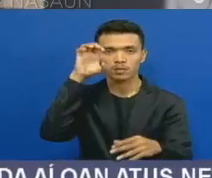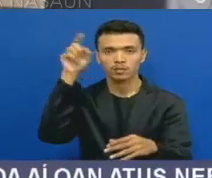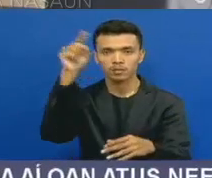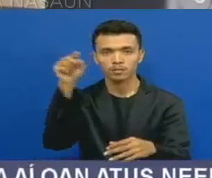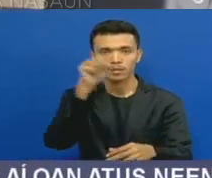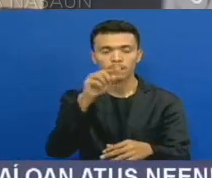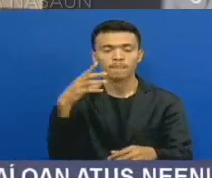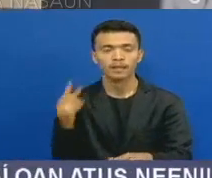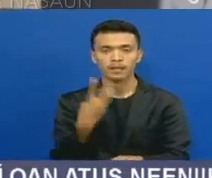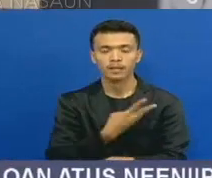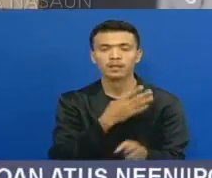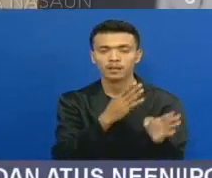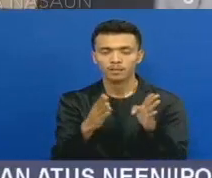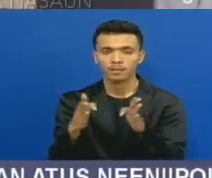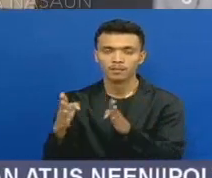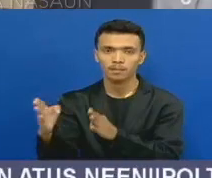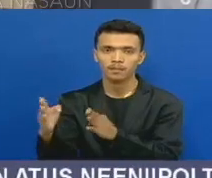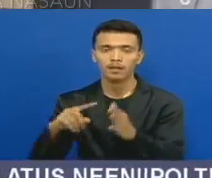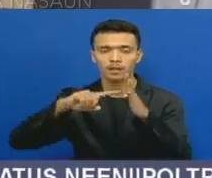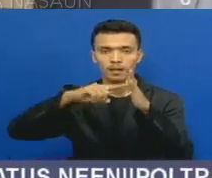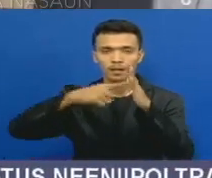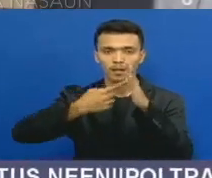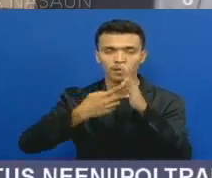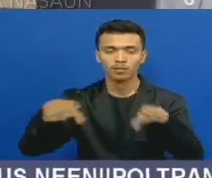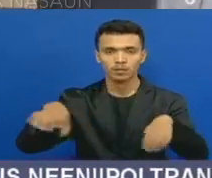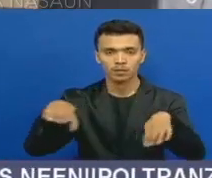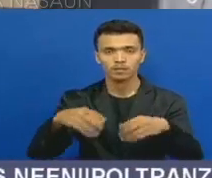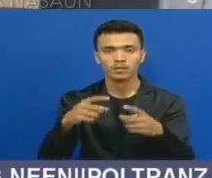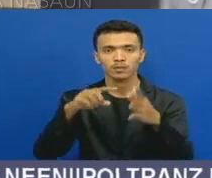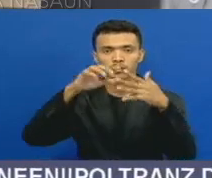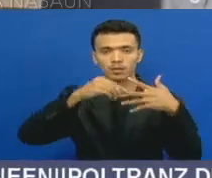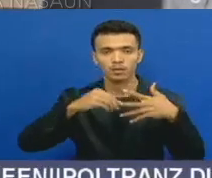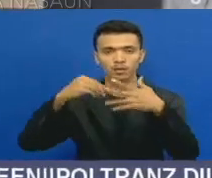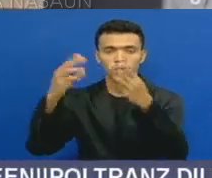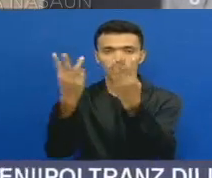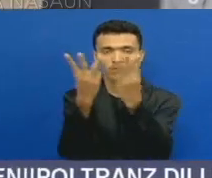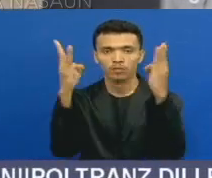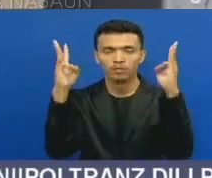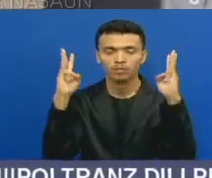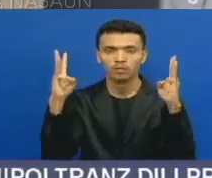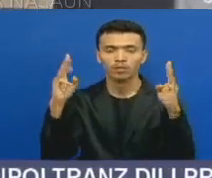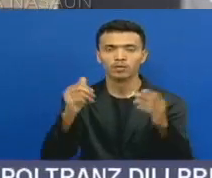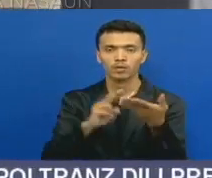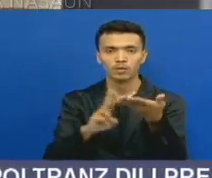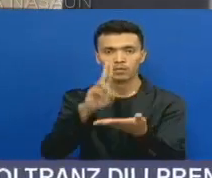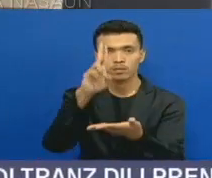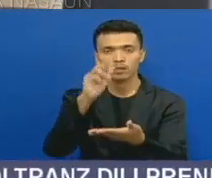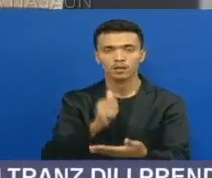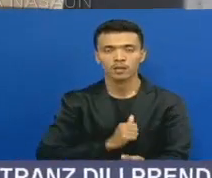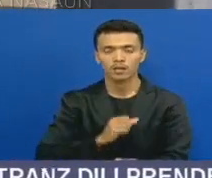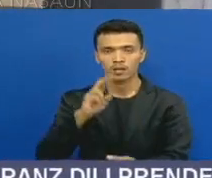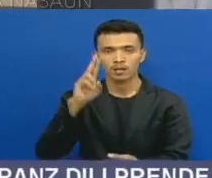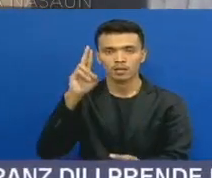prepara ela a tubela obra a rua obra Liliu Moro da cidade universitária Aileu. Ainda